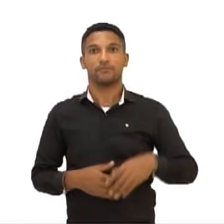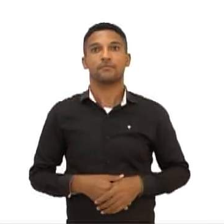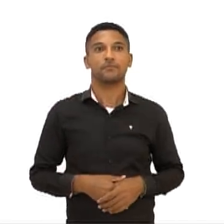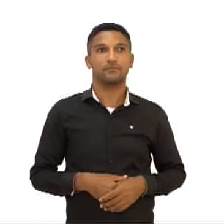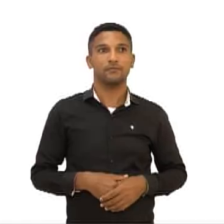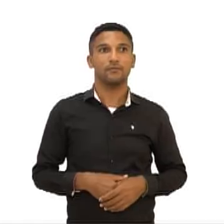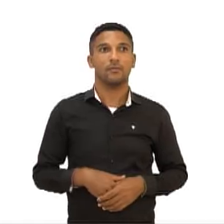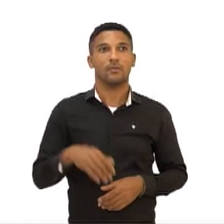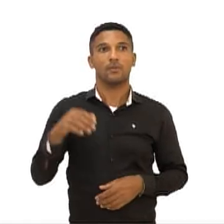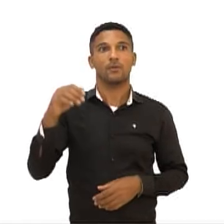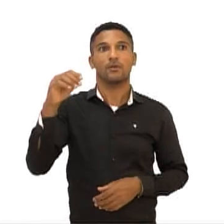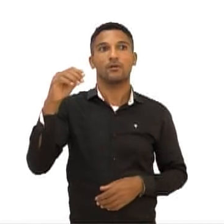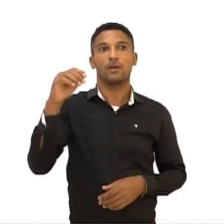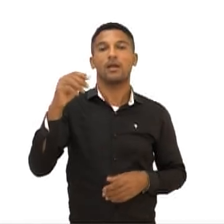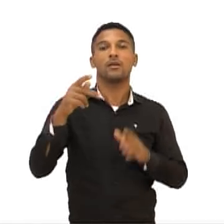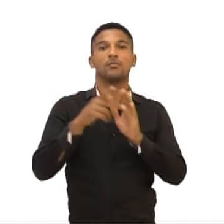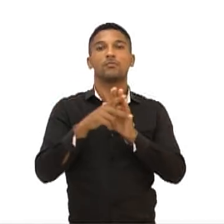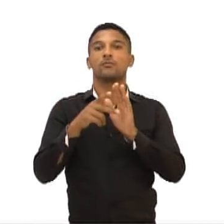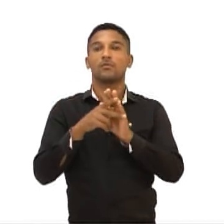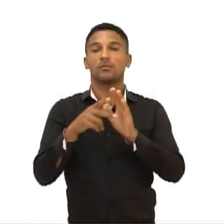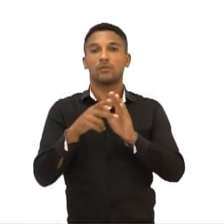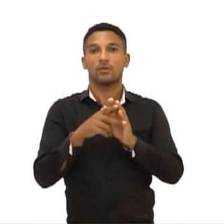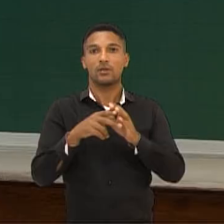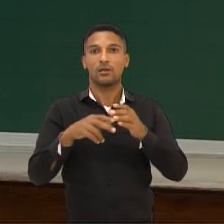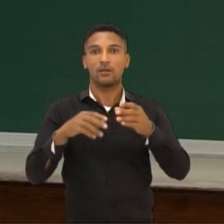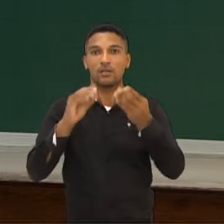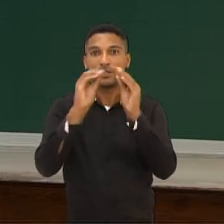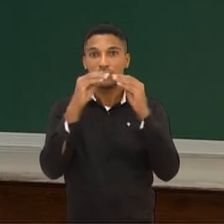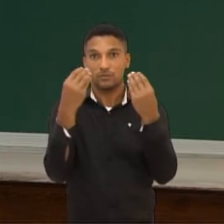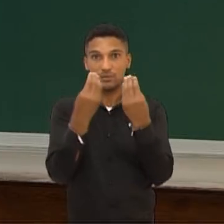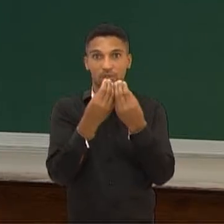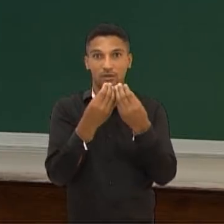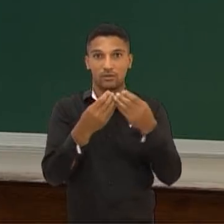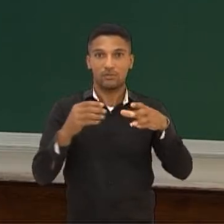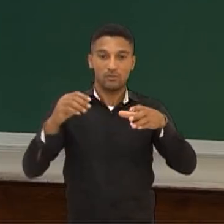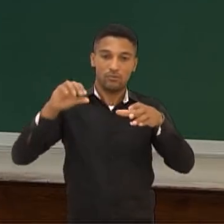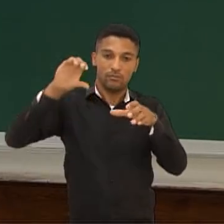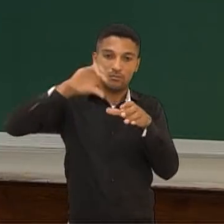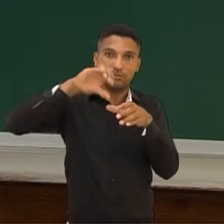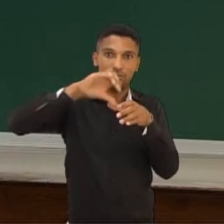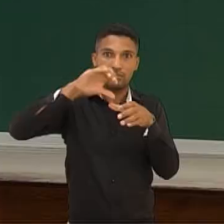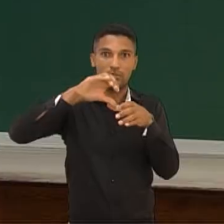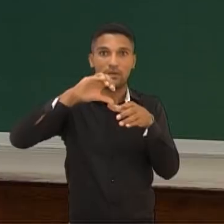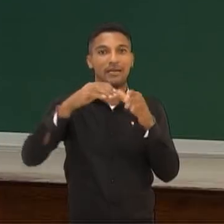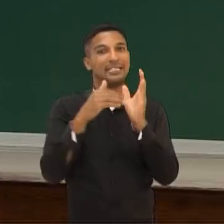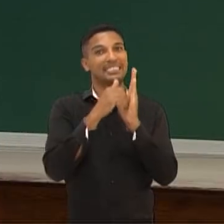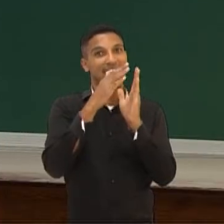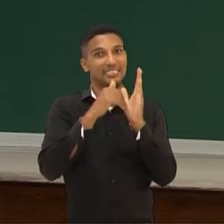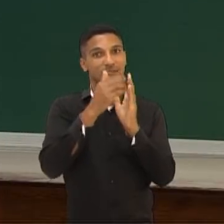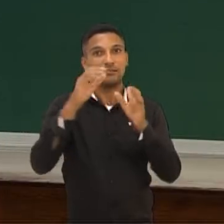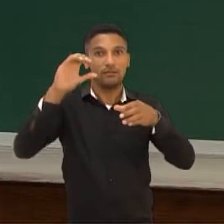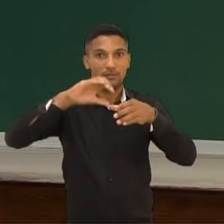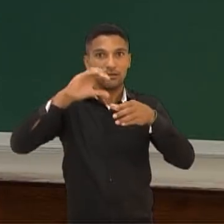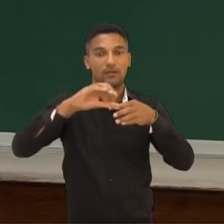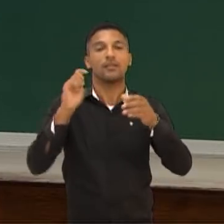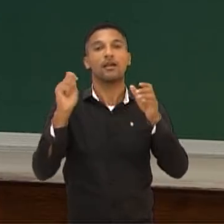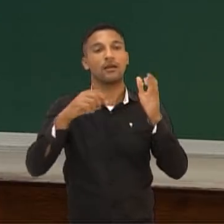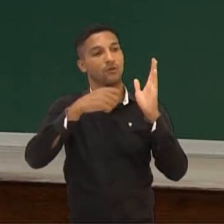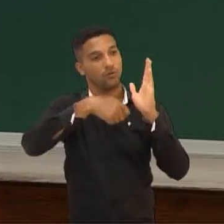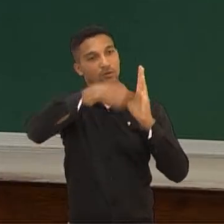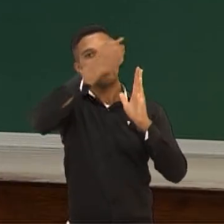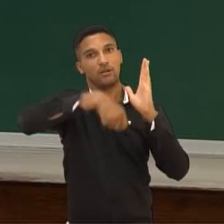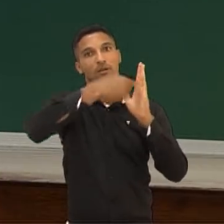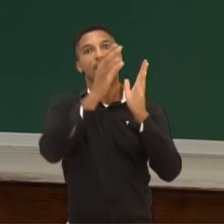São substâncias que servem para fixar a tinta, né? Que vão fazer com que ela se mantenha ali por mais tempo.